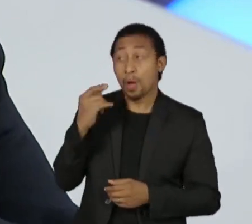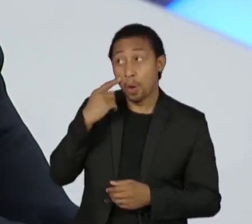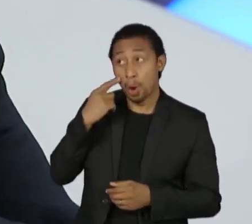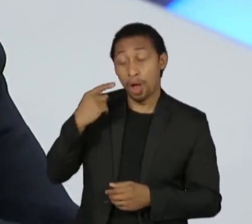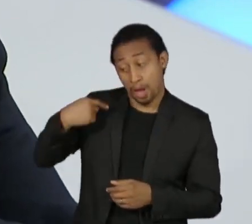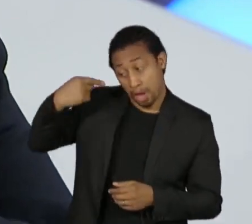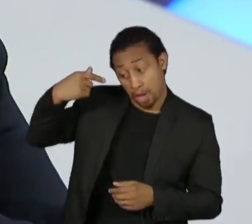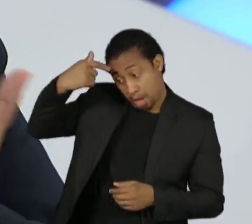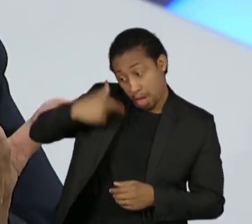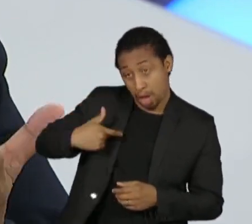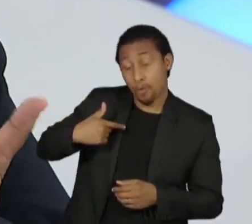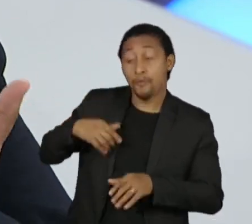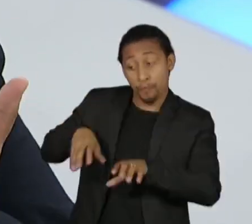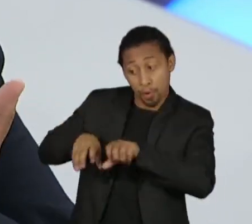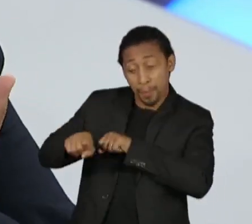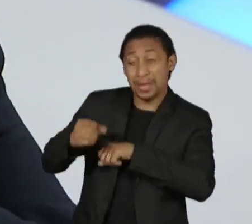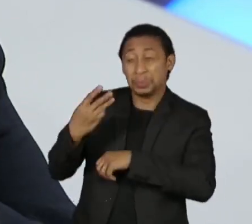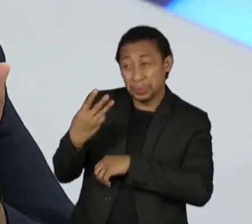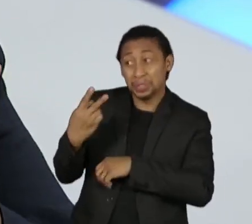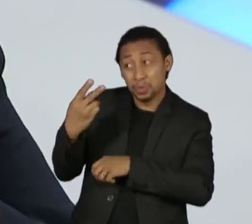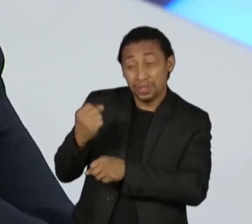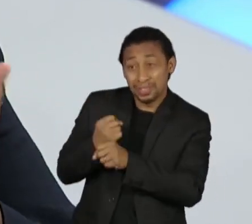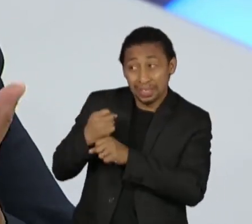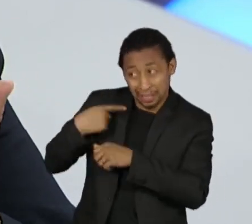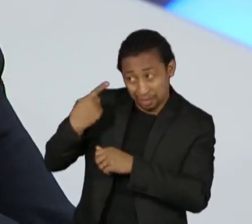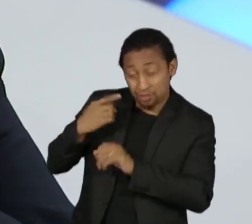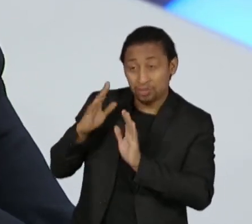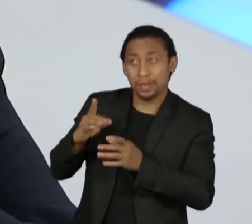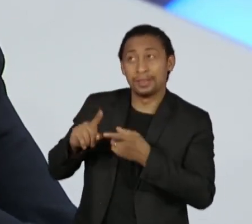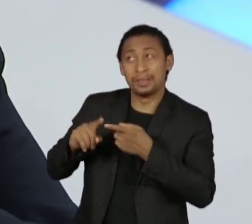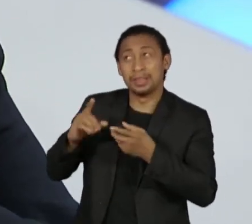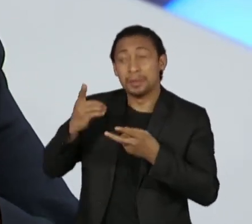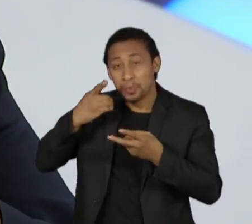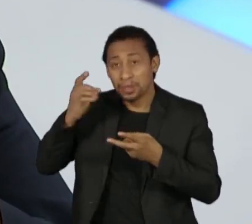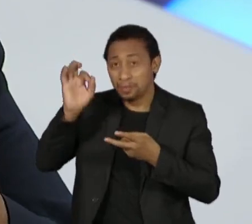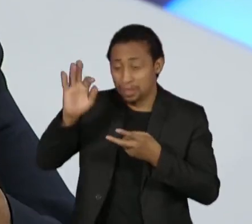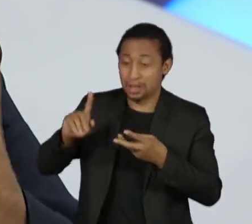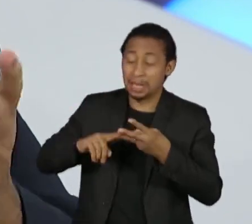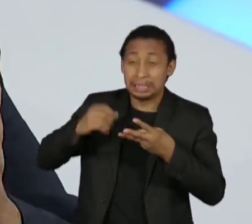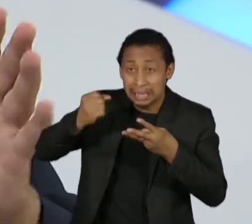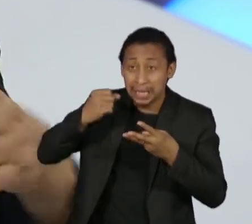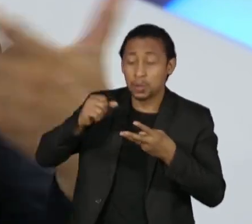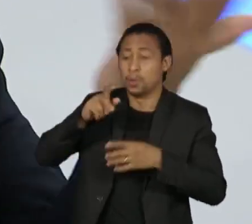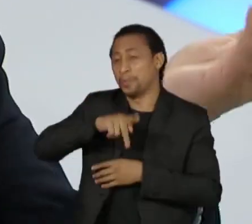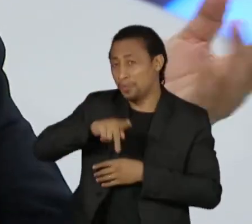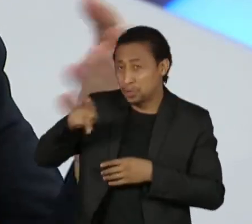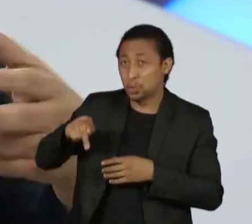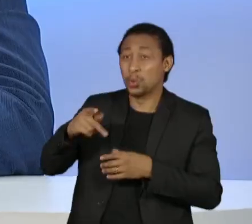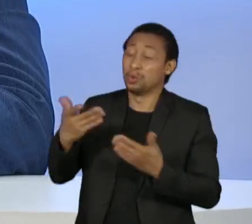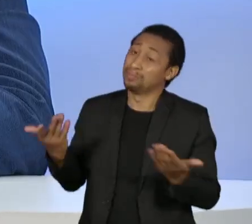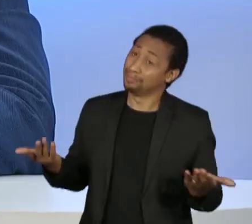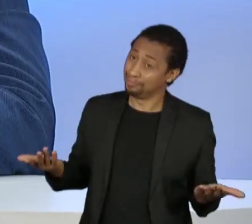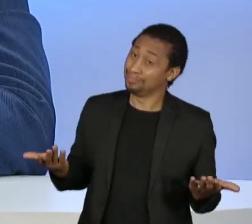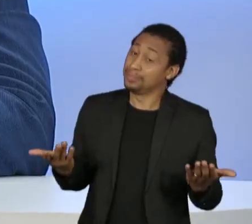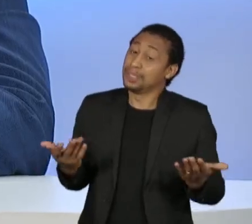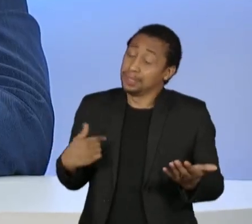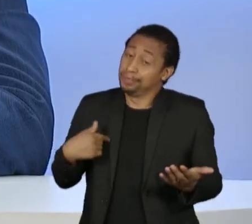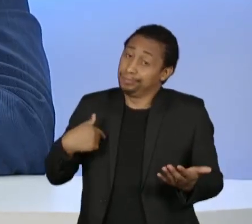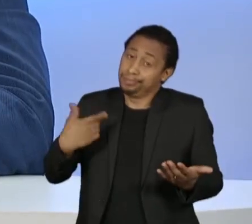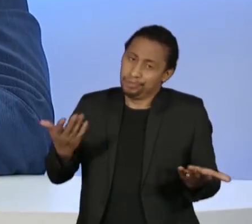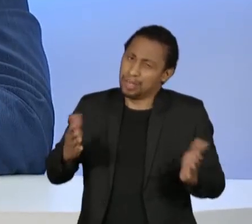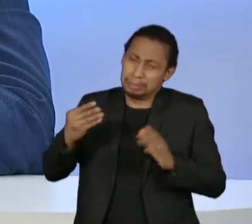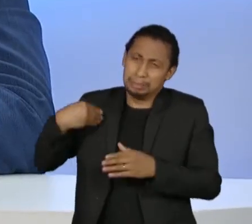a 32 anos fui juiz 12 deputado federal o professor 28 anos só advogado enfim Senador